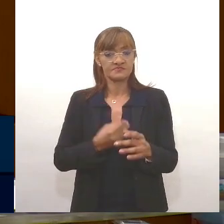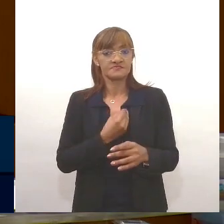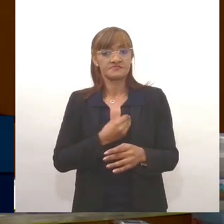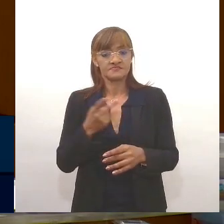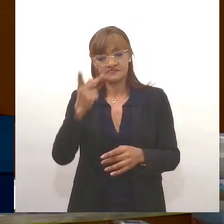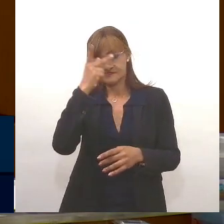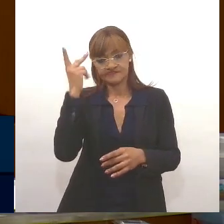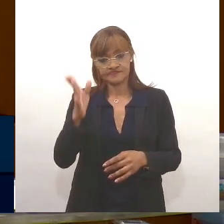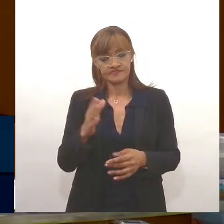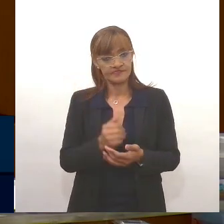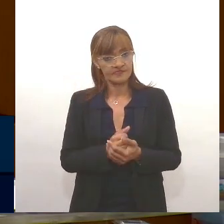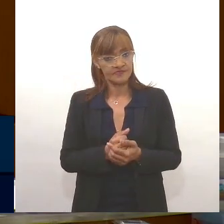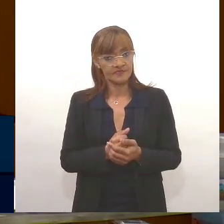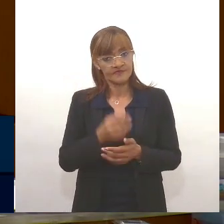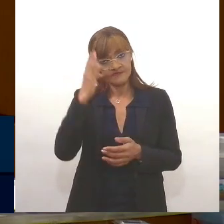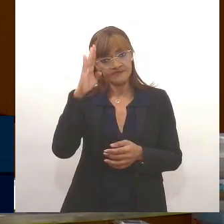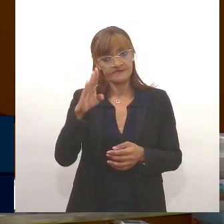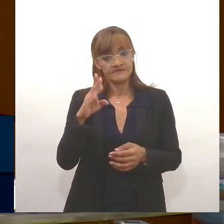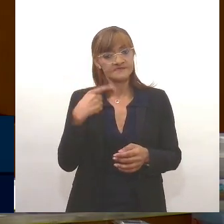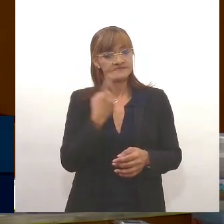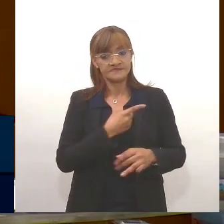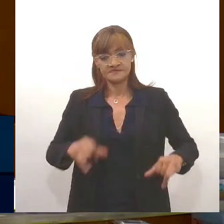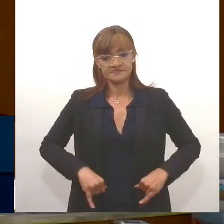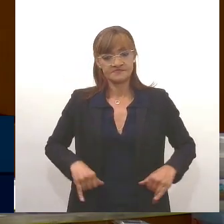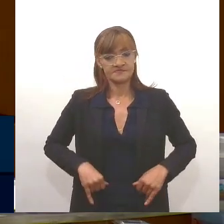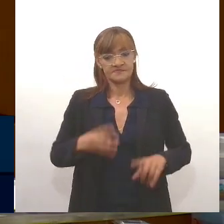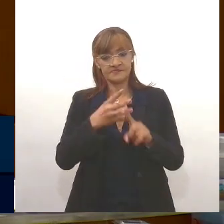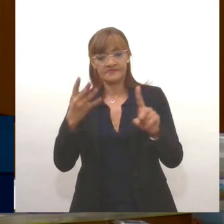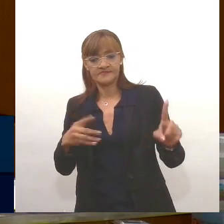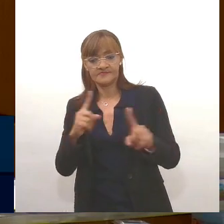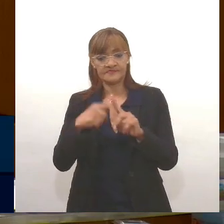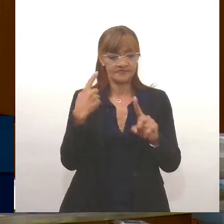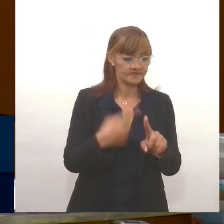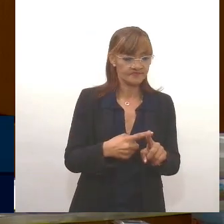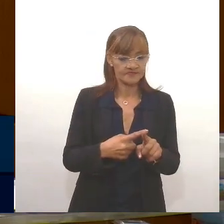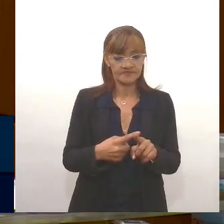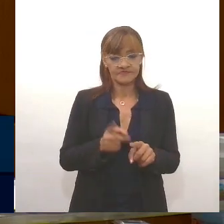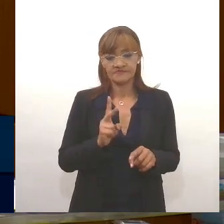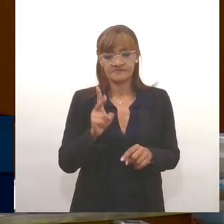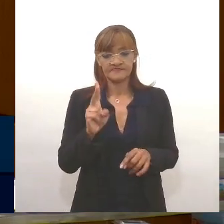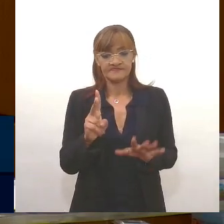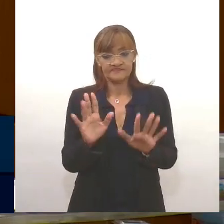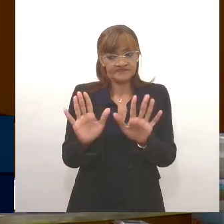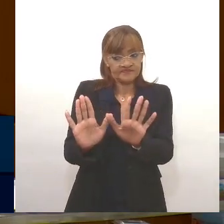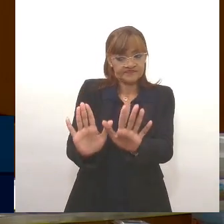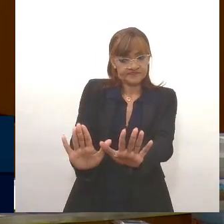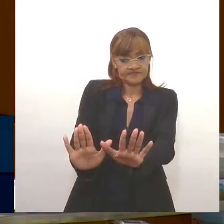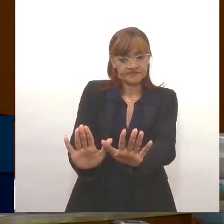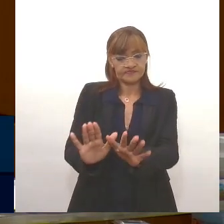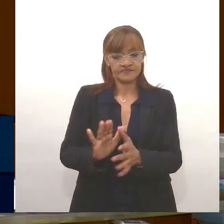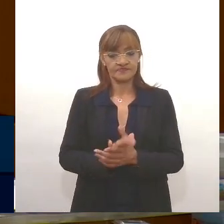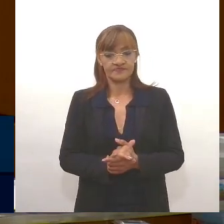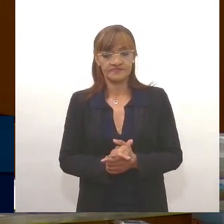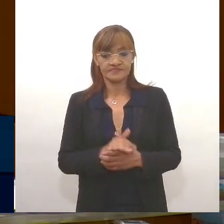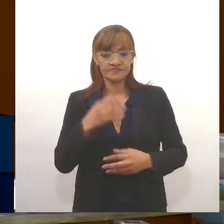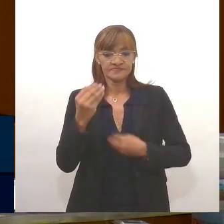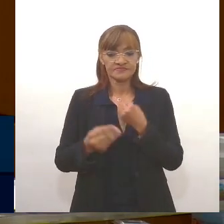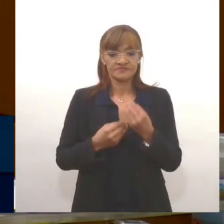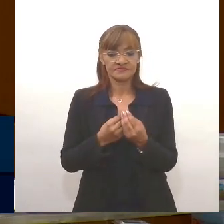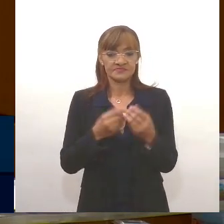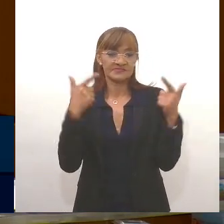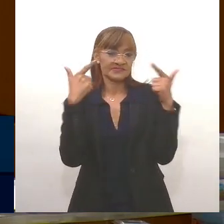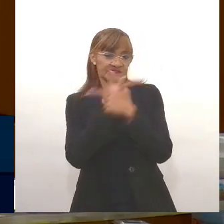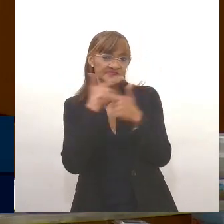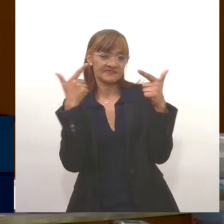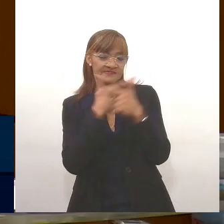lgbtq mais que sempre foi vista de forma caricata né de de zombaria como eu